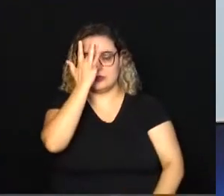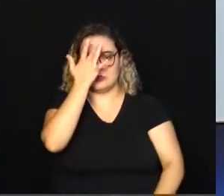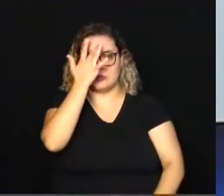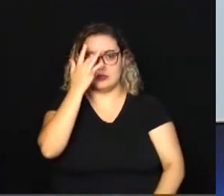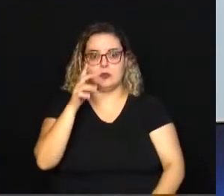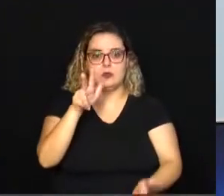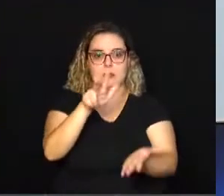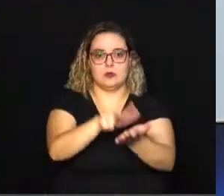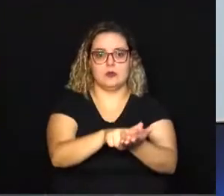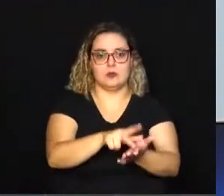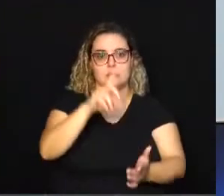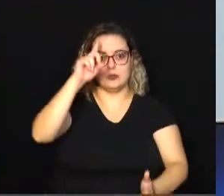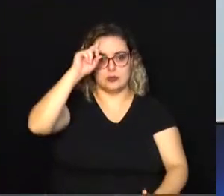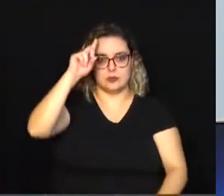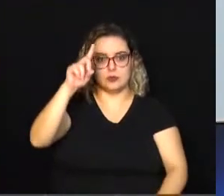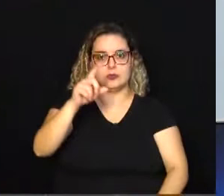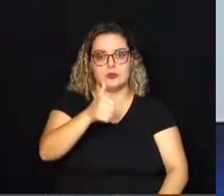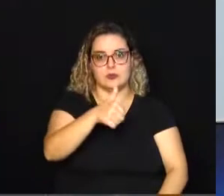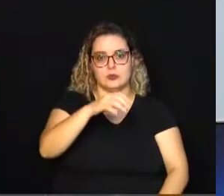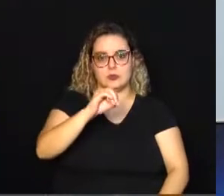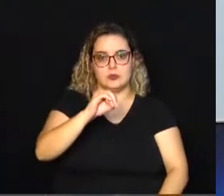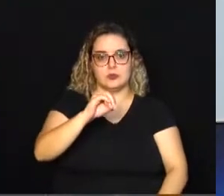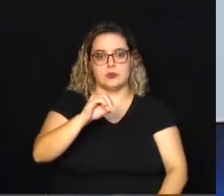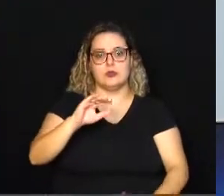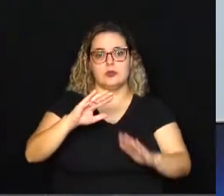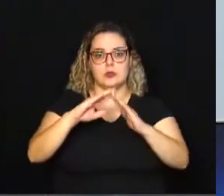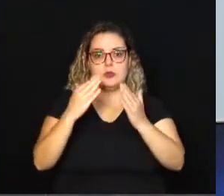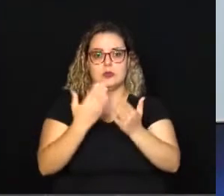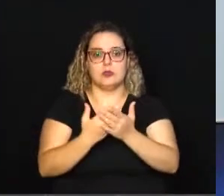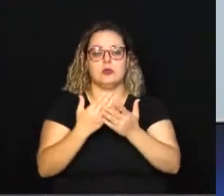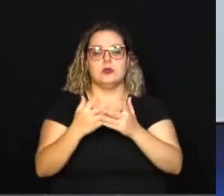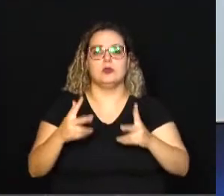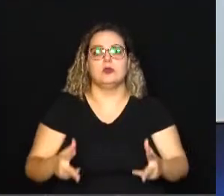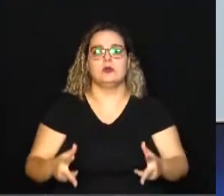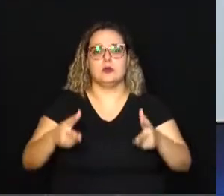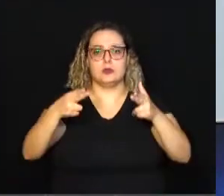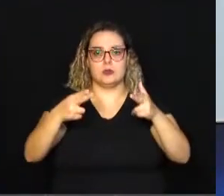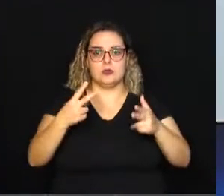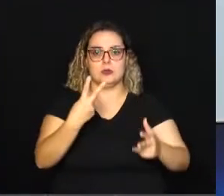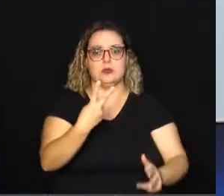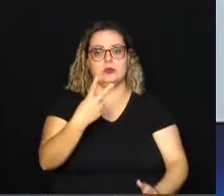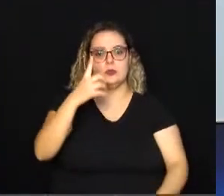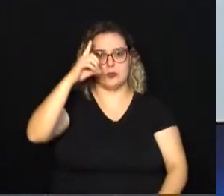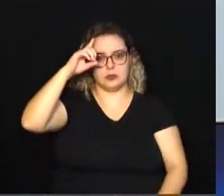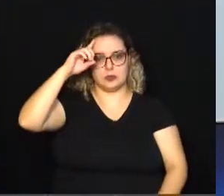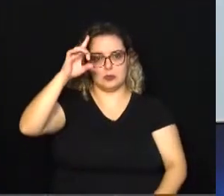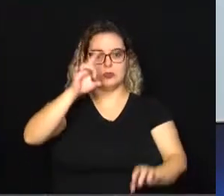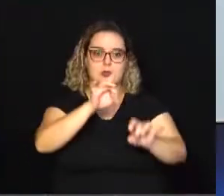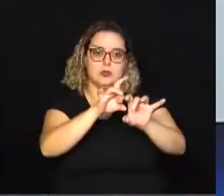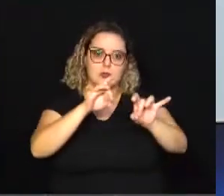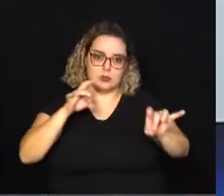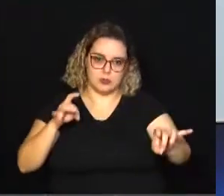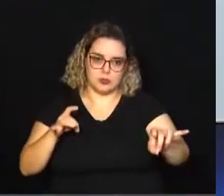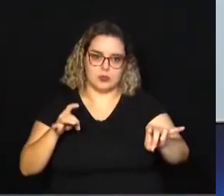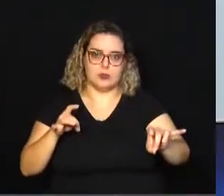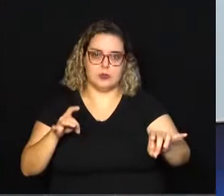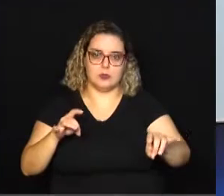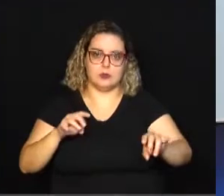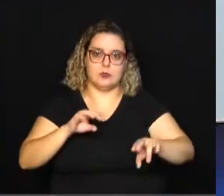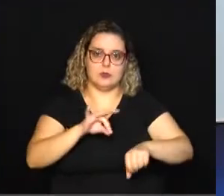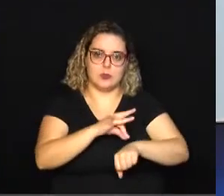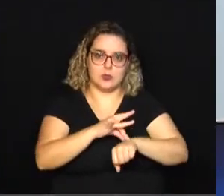escola Jaime Kratos está suspendendo por 2 dias as aulas online. Lembrando aqui que em